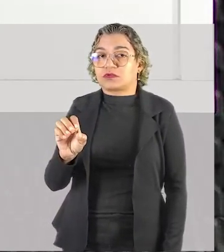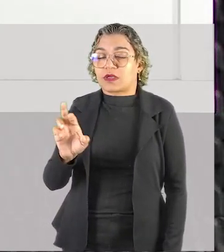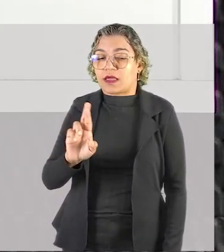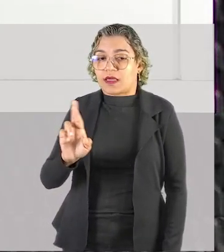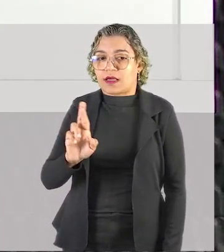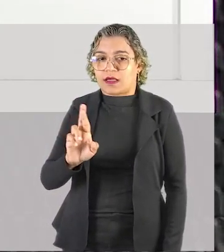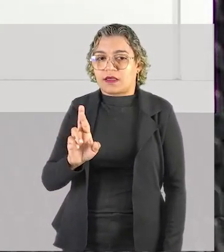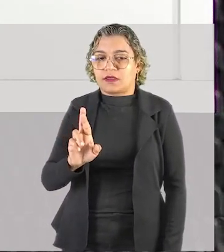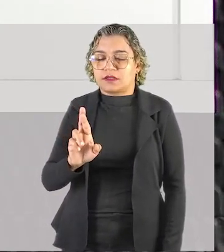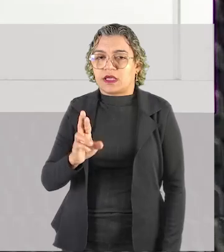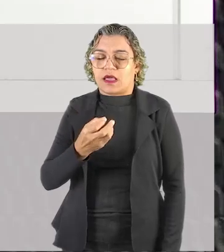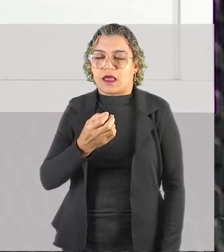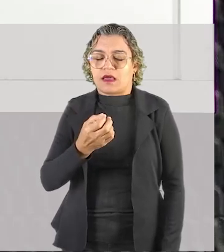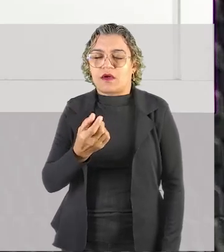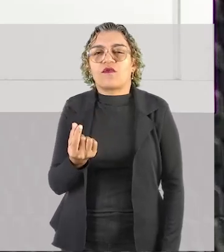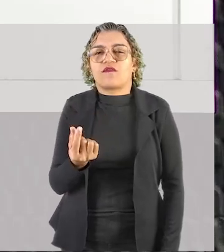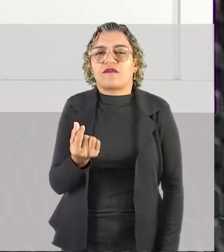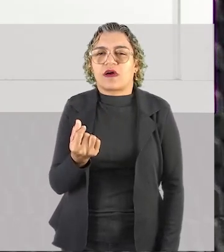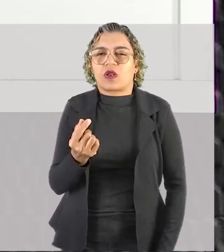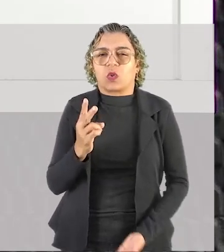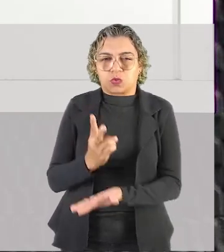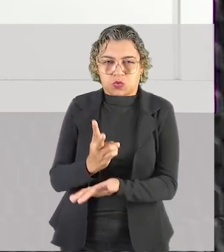É o R$ 500 fixo.